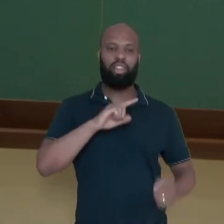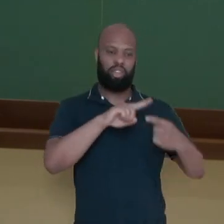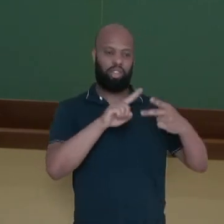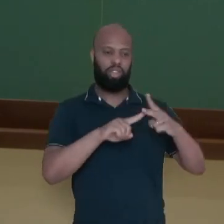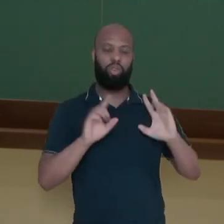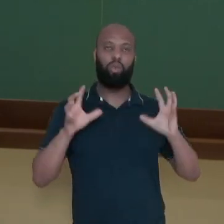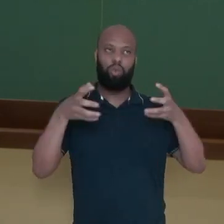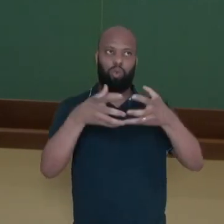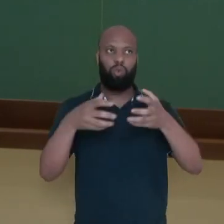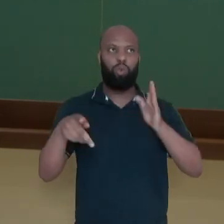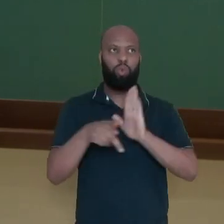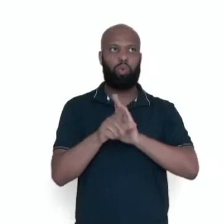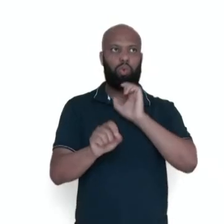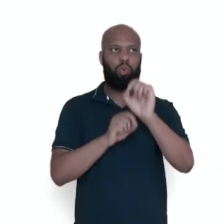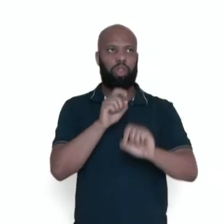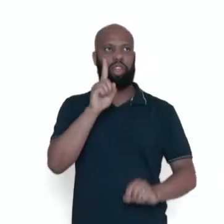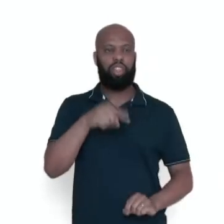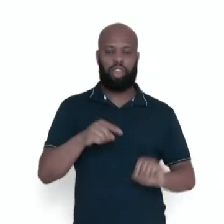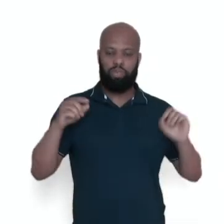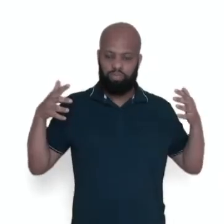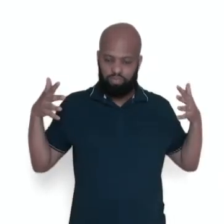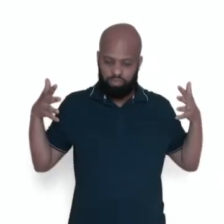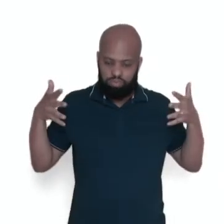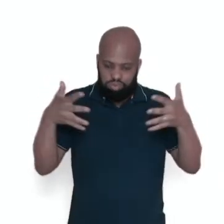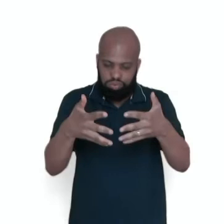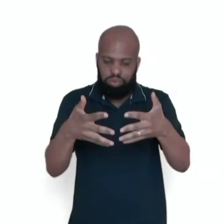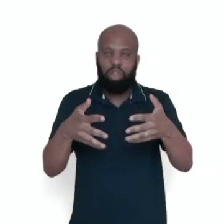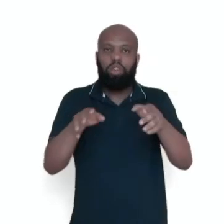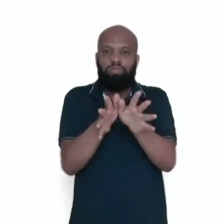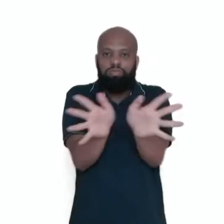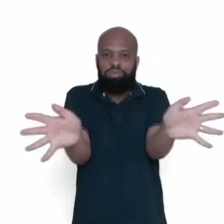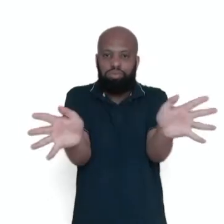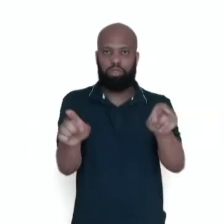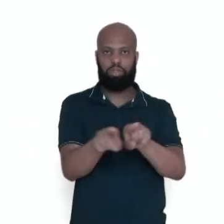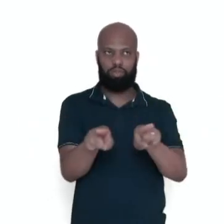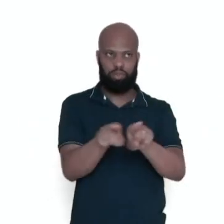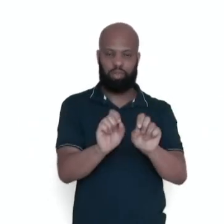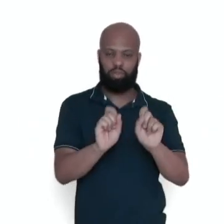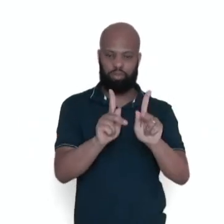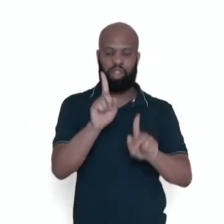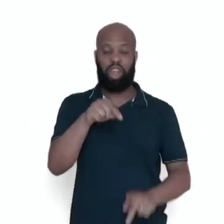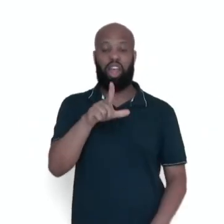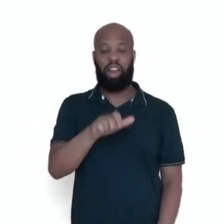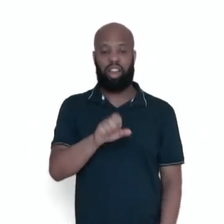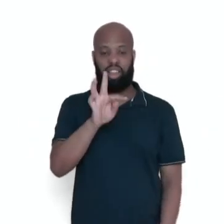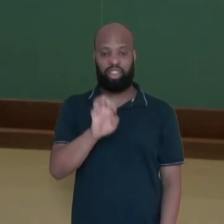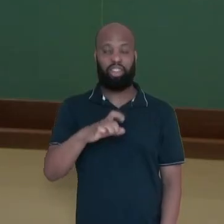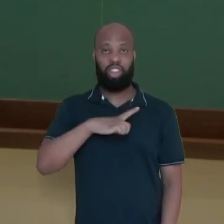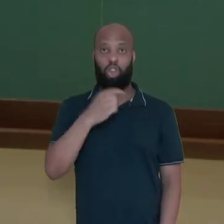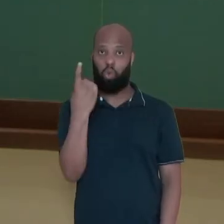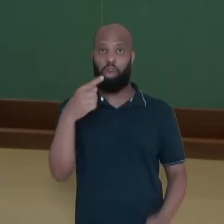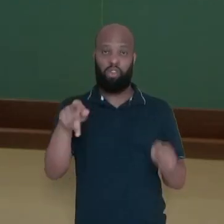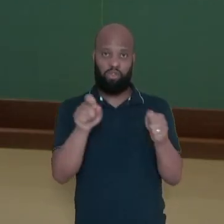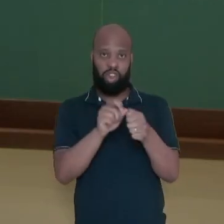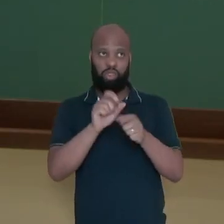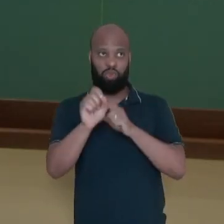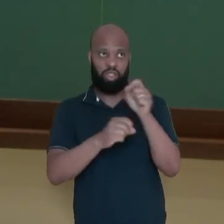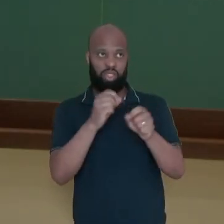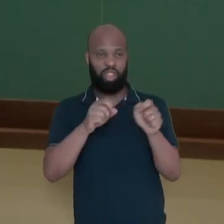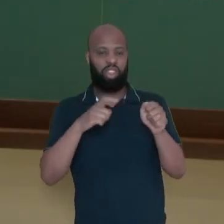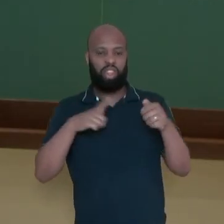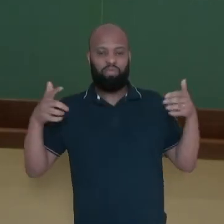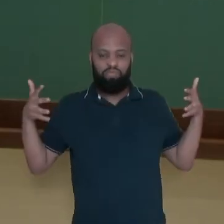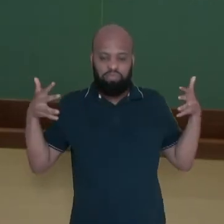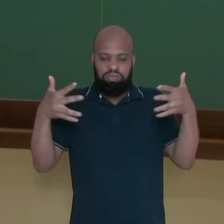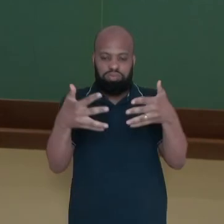as lentes convergentes e as lentes divergentes. Tá? Uma converge e a outra diverge. É